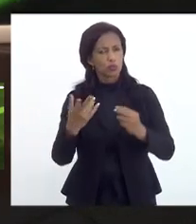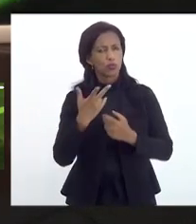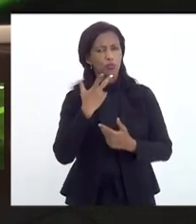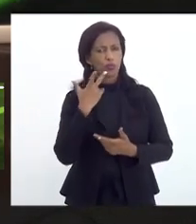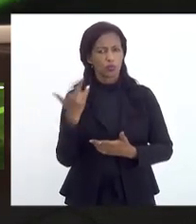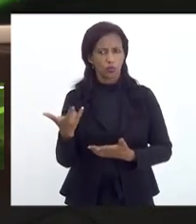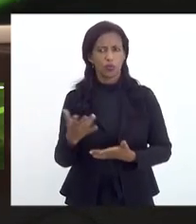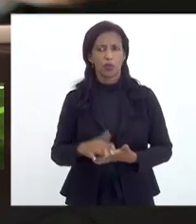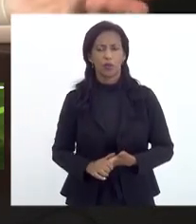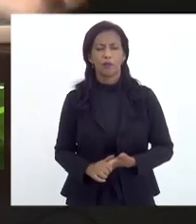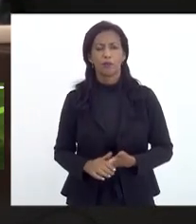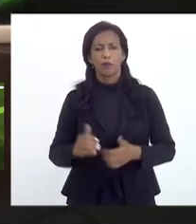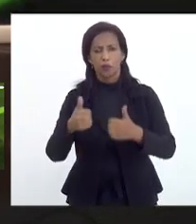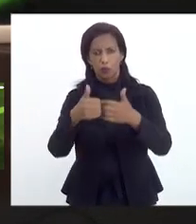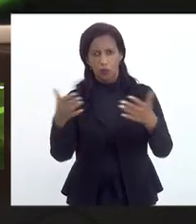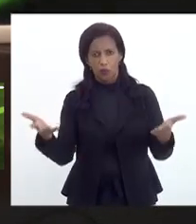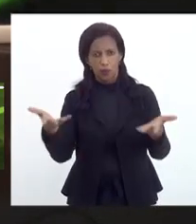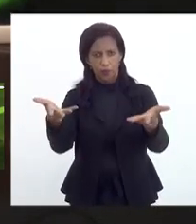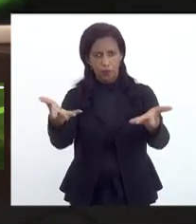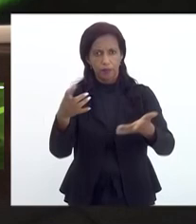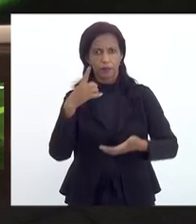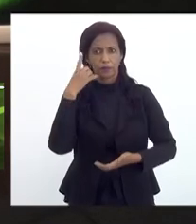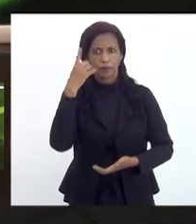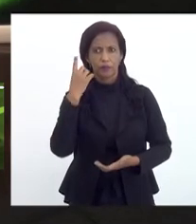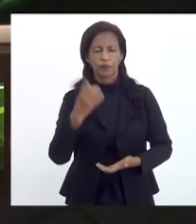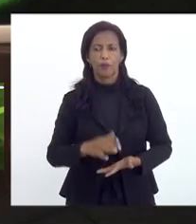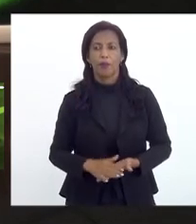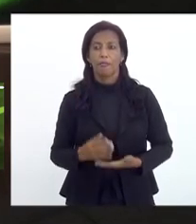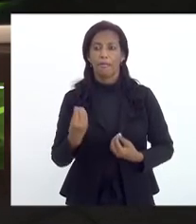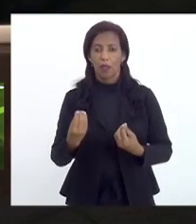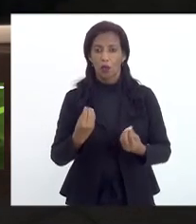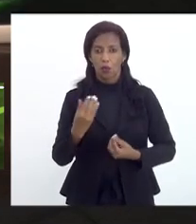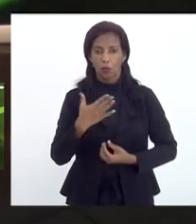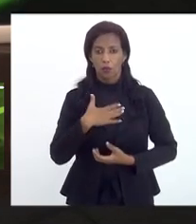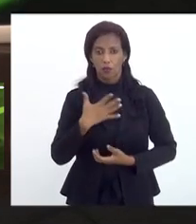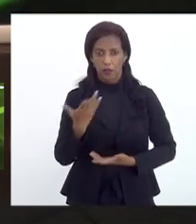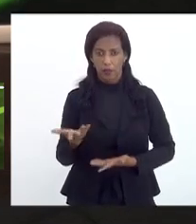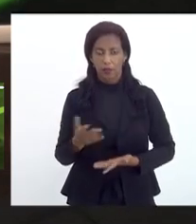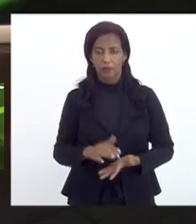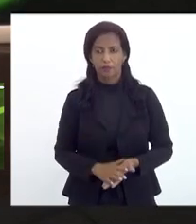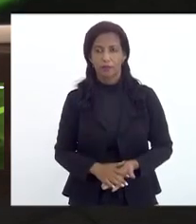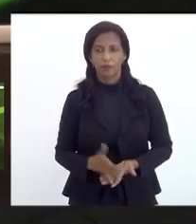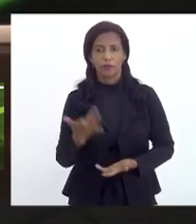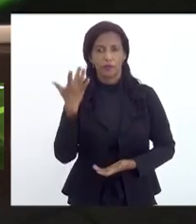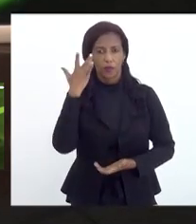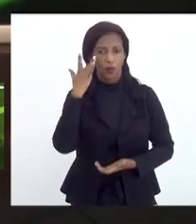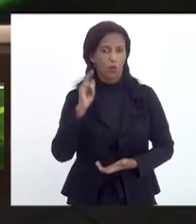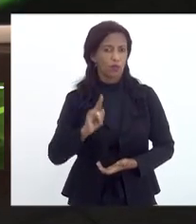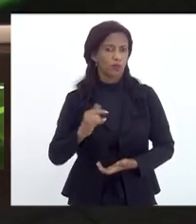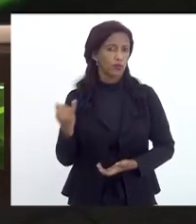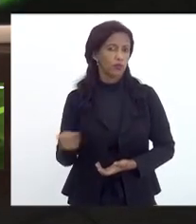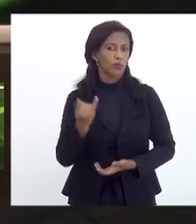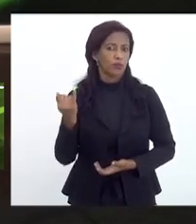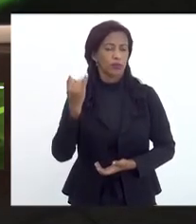Vou ouvir Vou abrir os deputados Mas Como eu falei Das outras coisas Eu acho que isso É o fundamental De garantir O